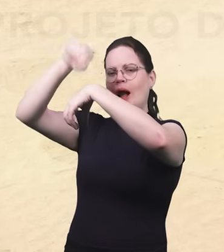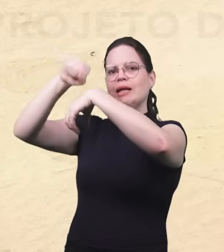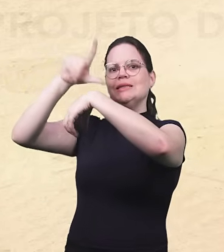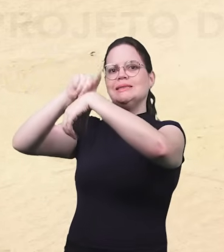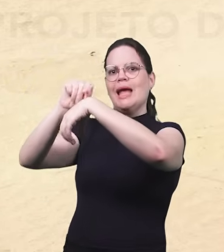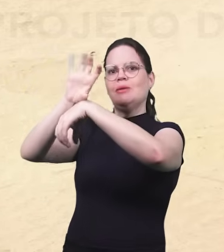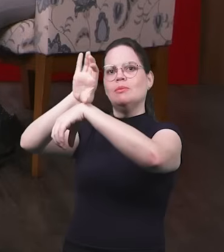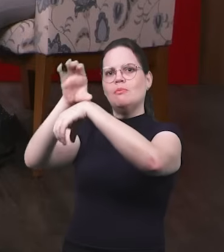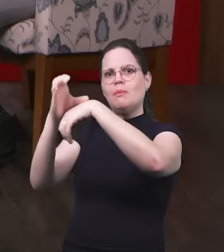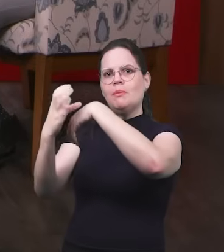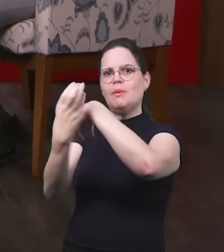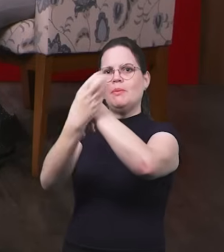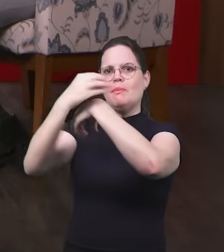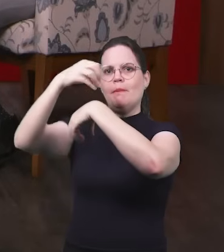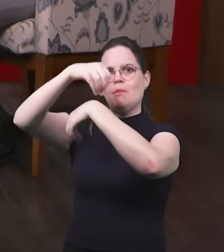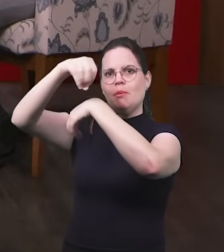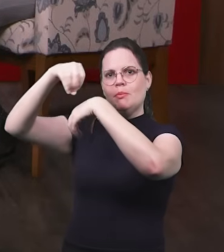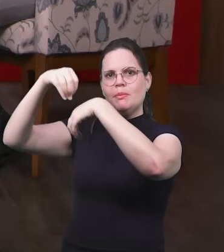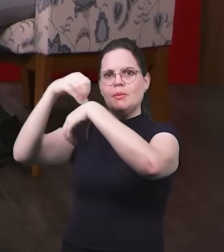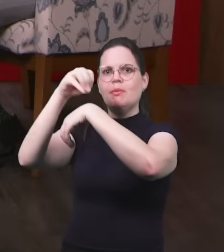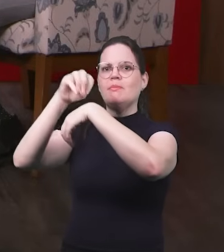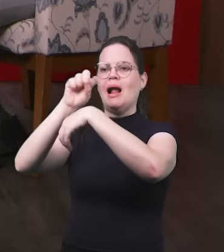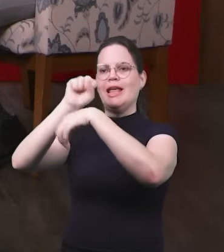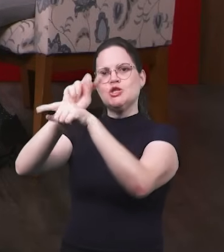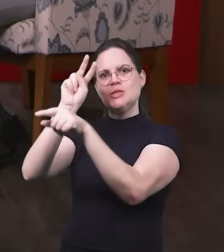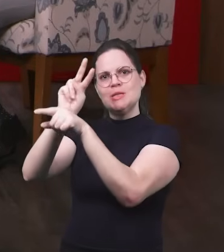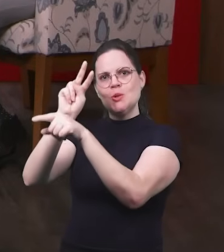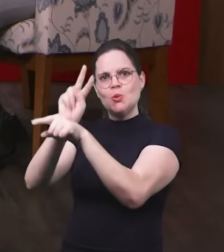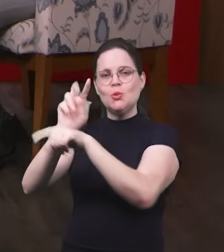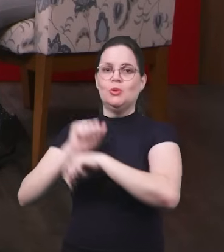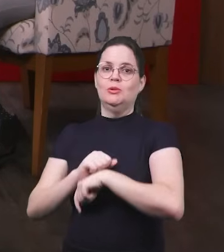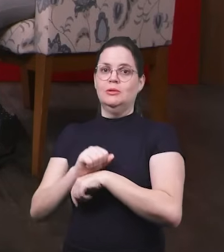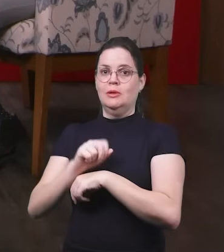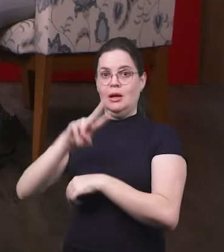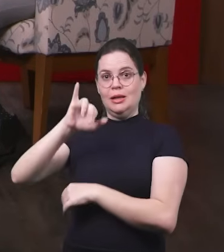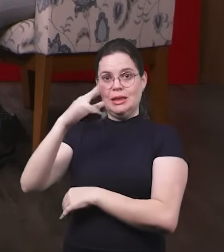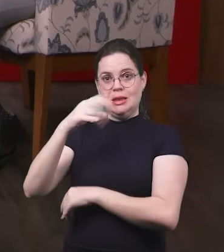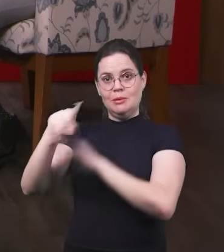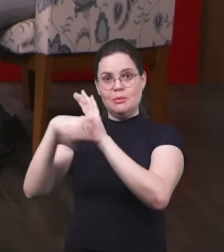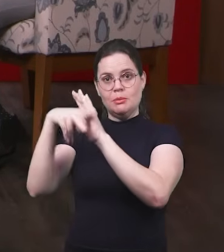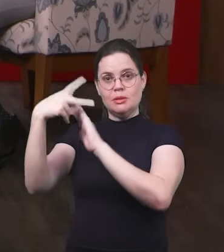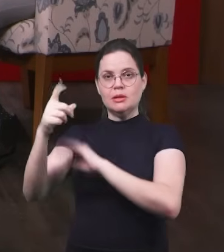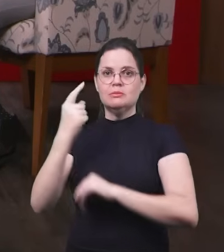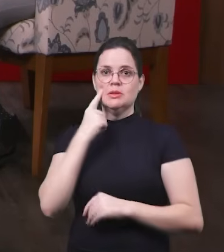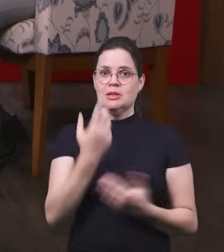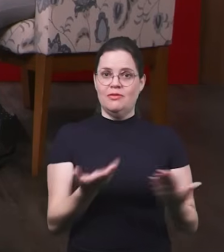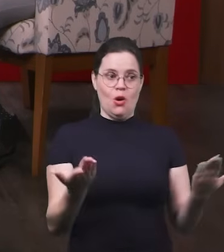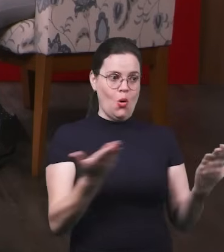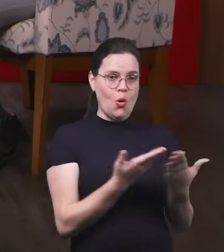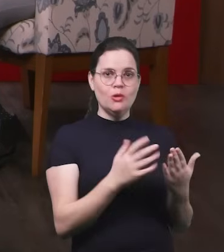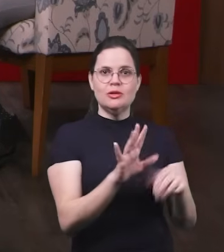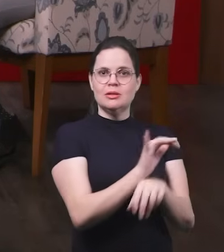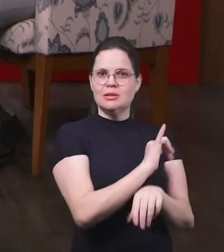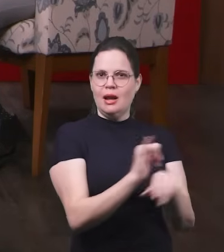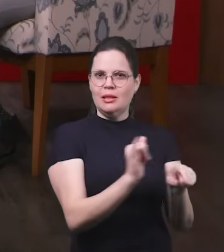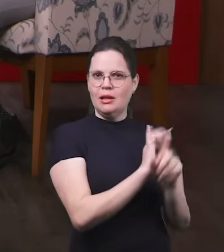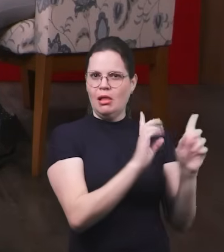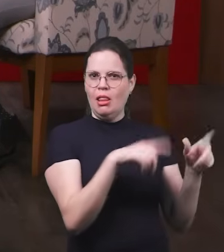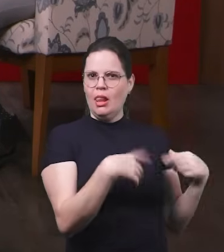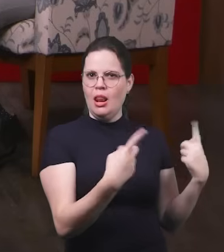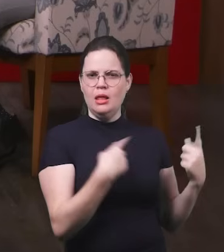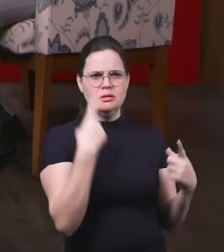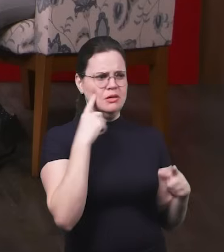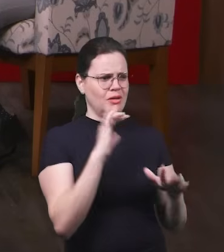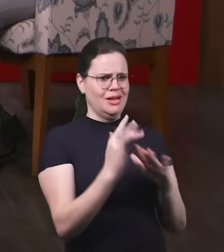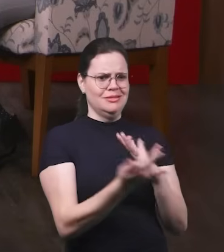lugares seguros. Porque os predadores estão por aí, né? Nas faculdades, nas escolas, na internet, nos programas. Sim,